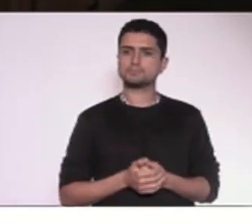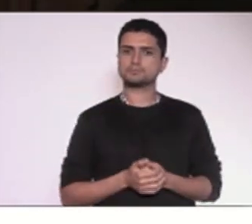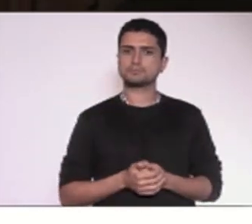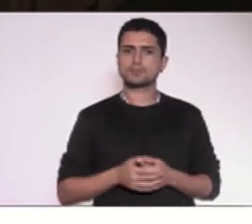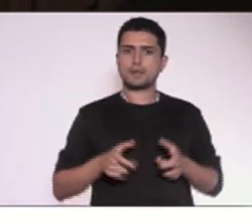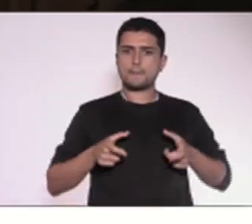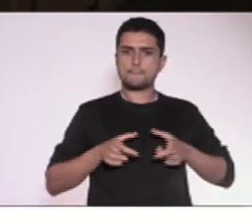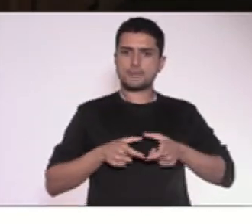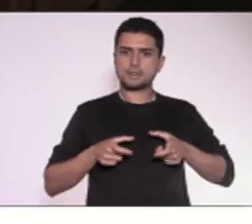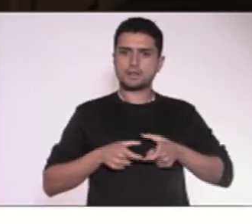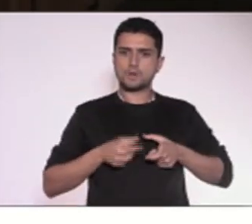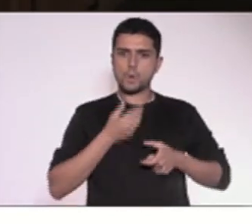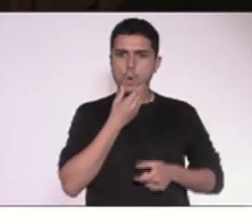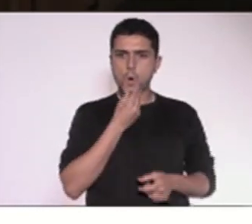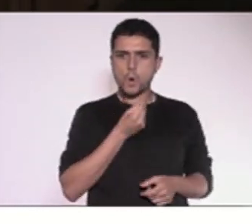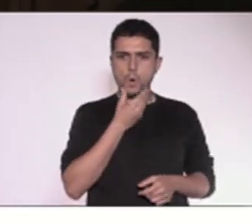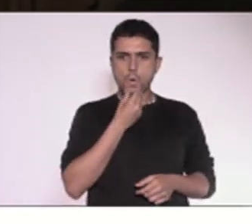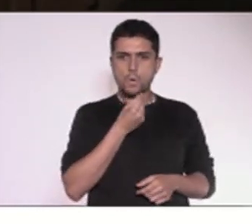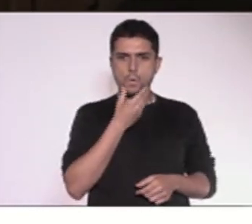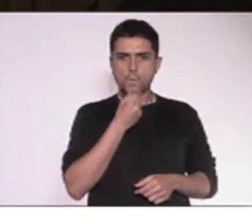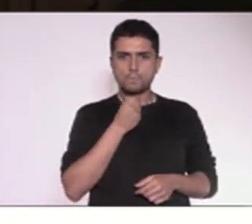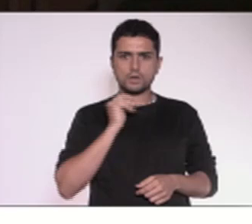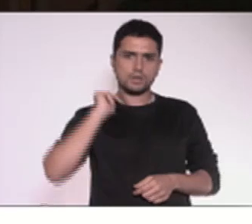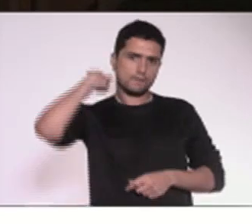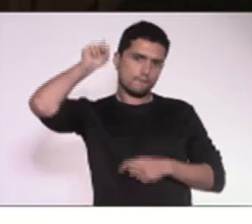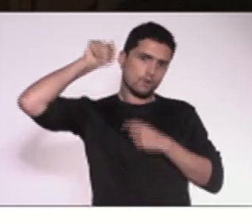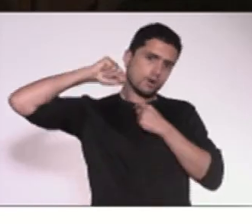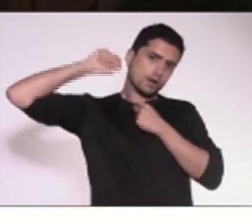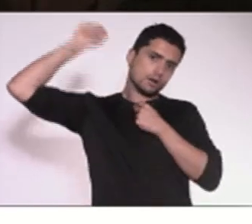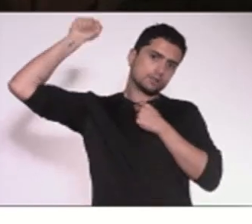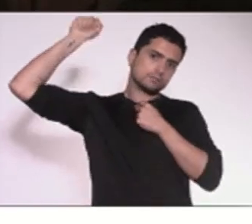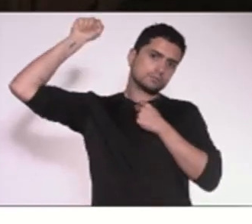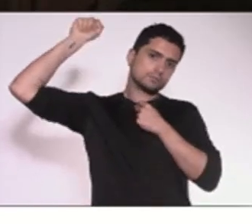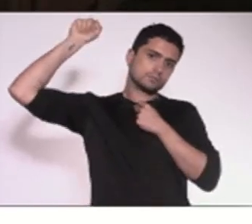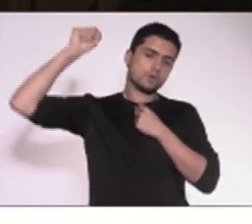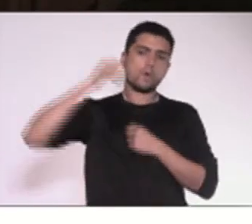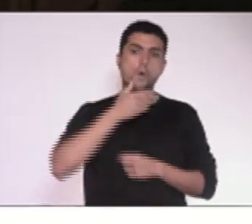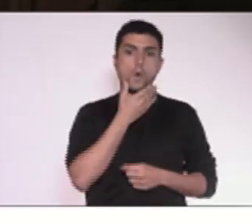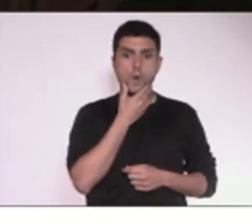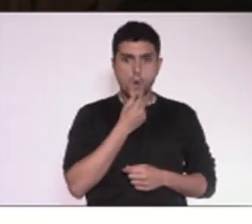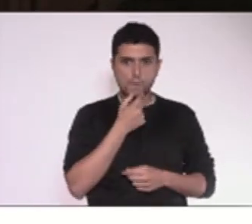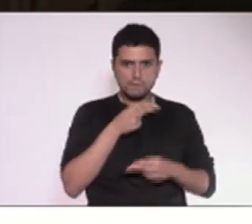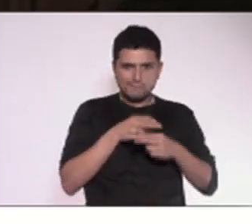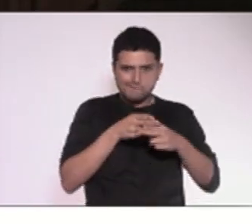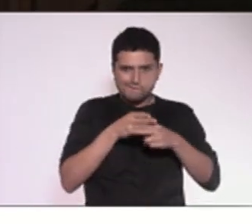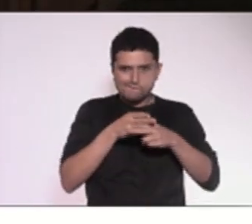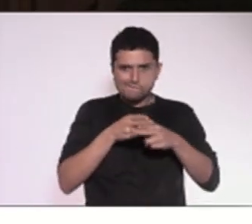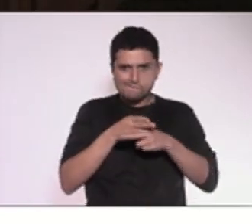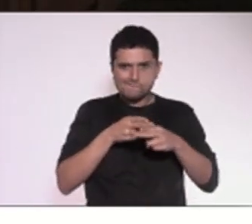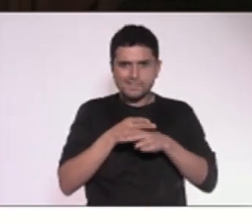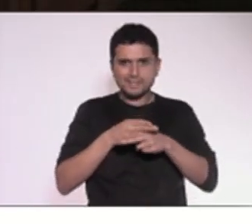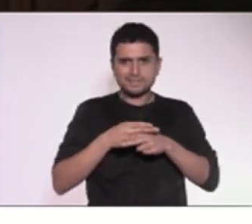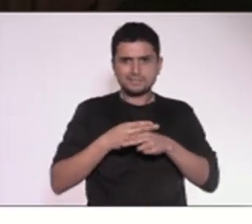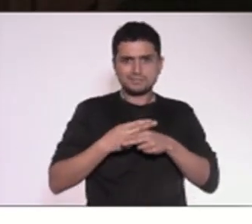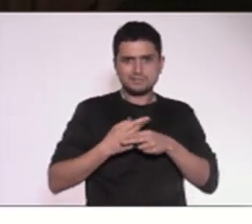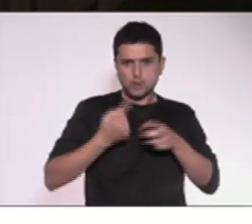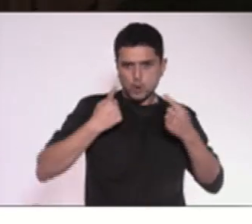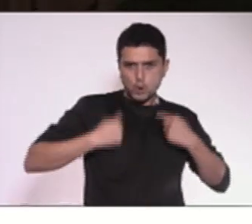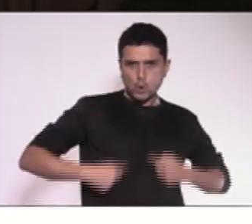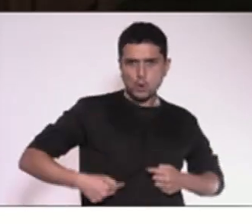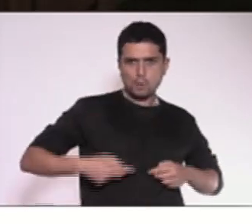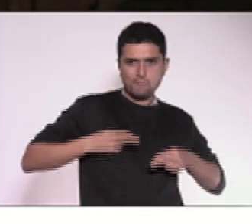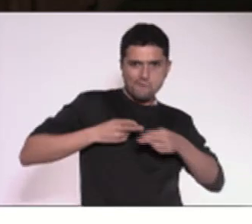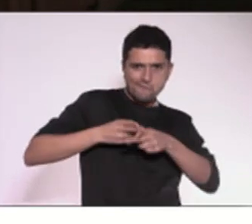Medalha daquele que foi enforcado, esquartejado, cujas partes foram